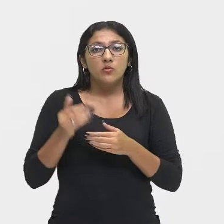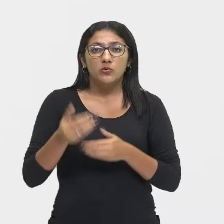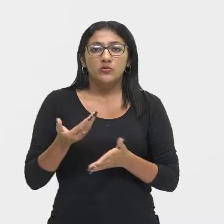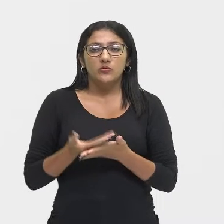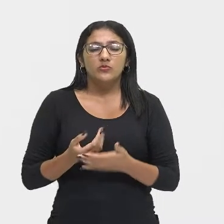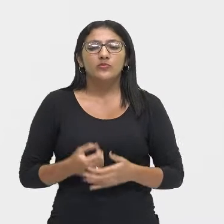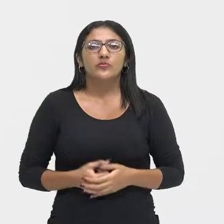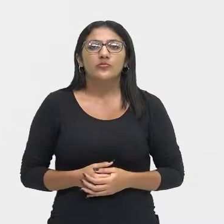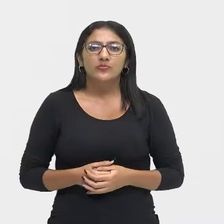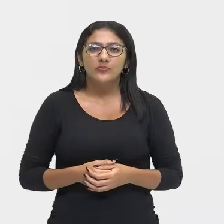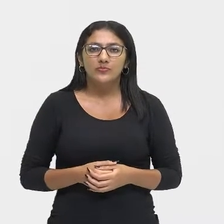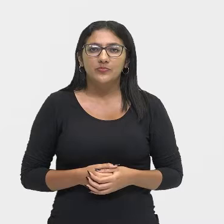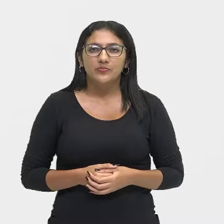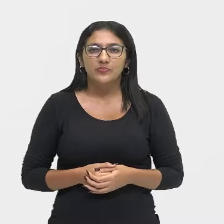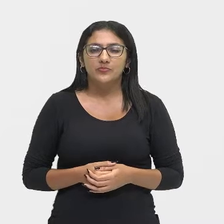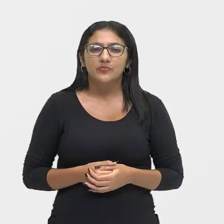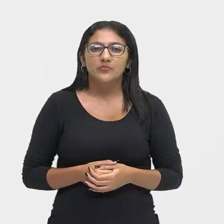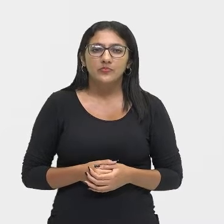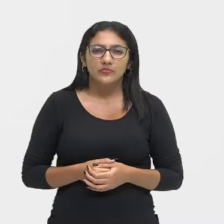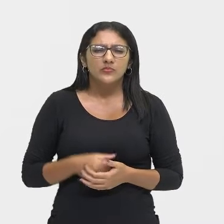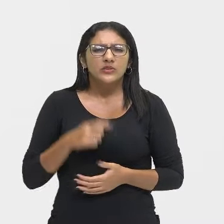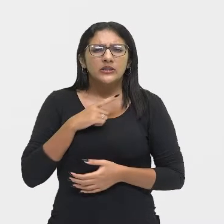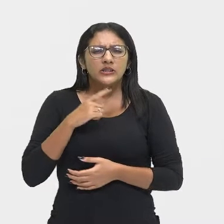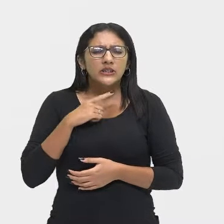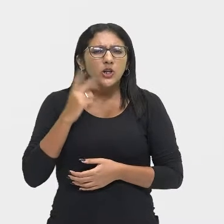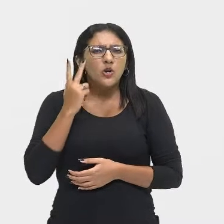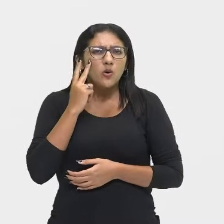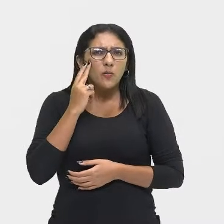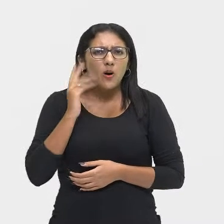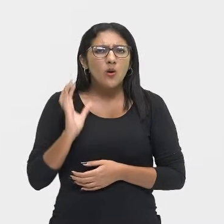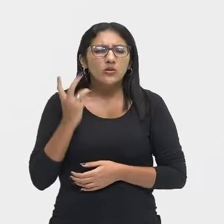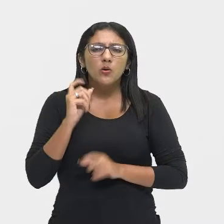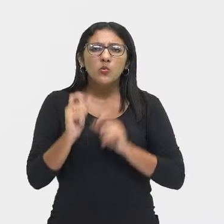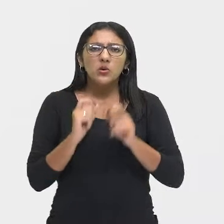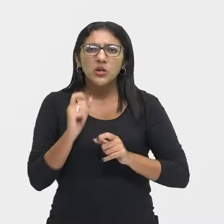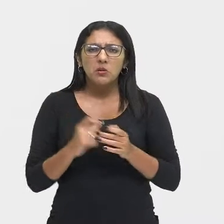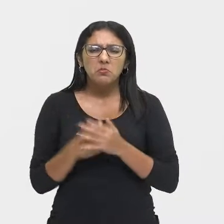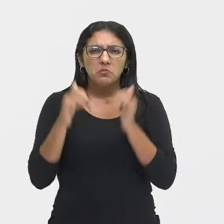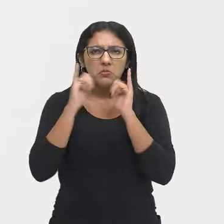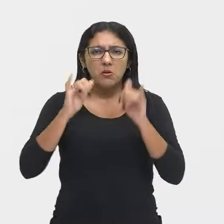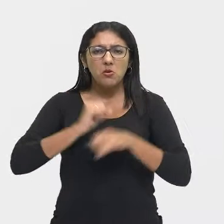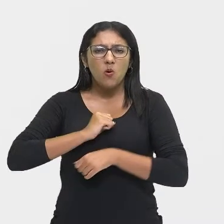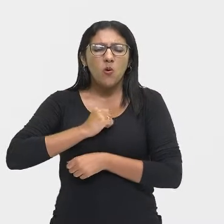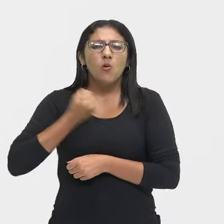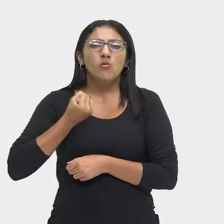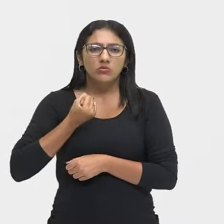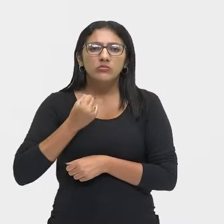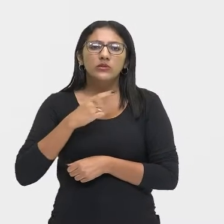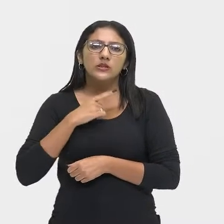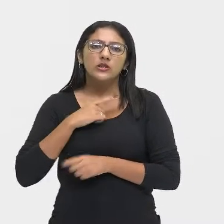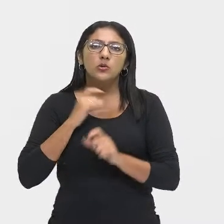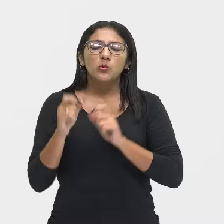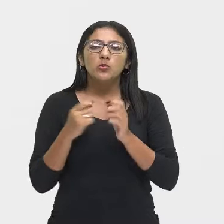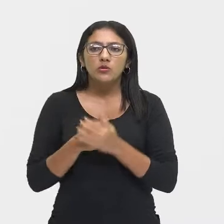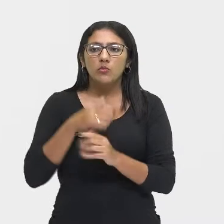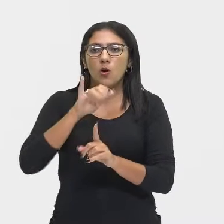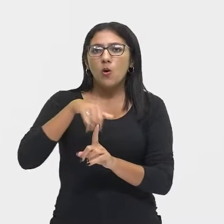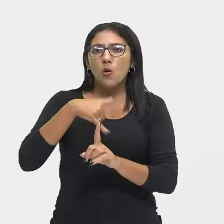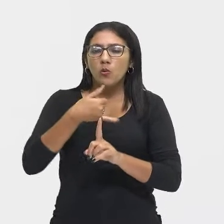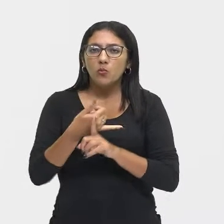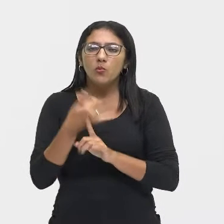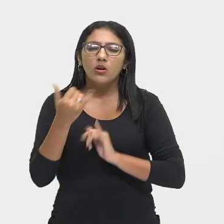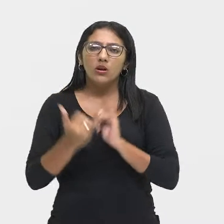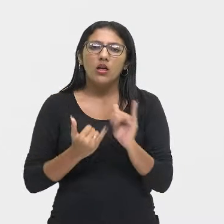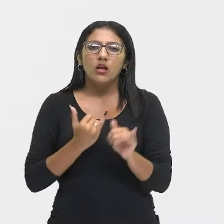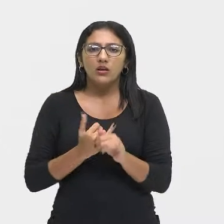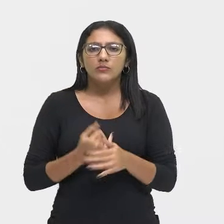aula. O caso mais comum é o discurso de ódio pelo qual se pratica o cyberbullying, que